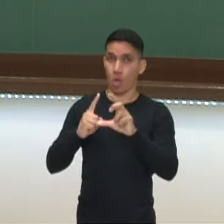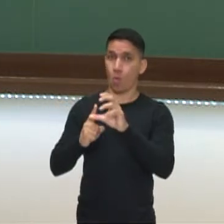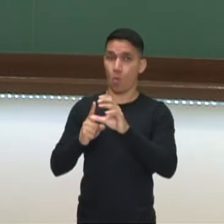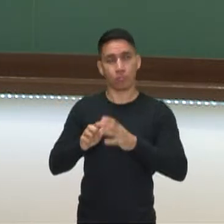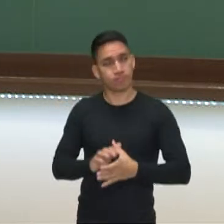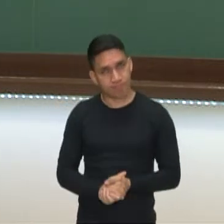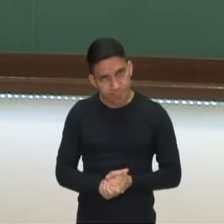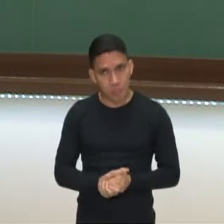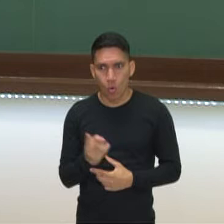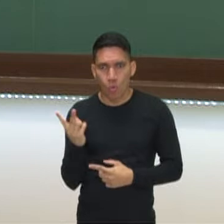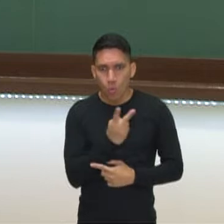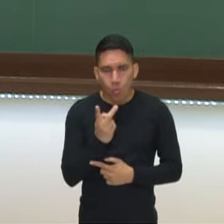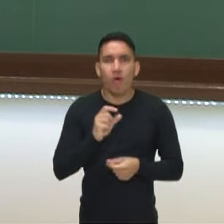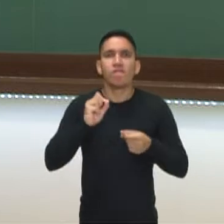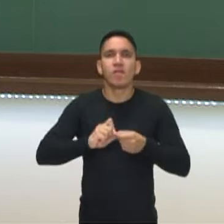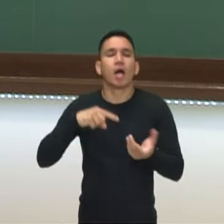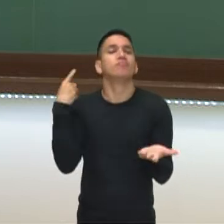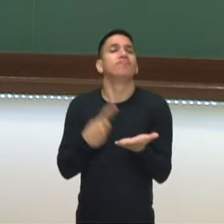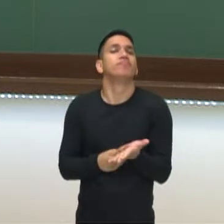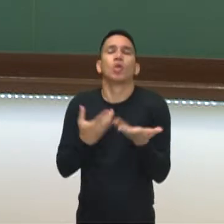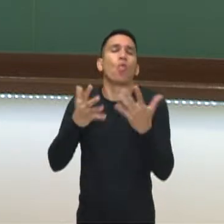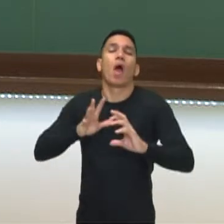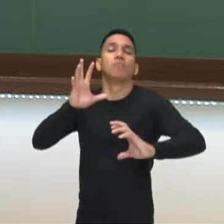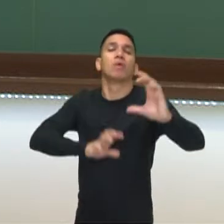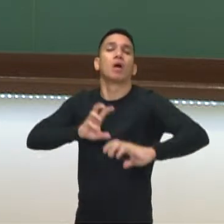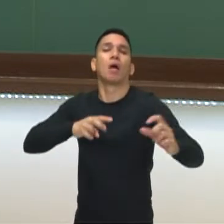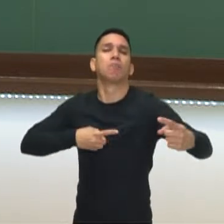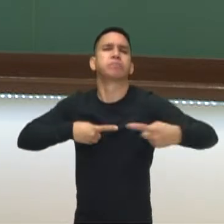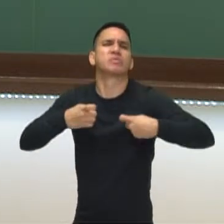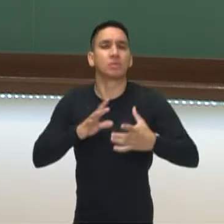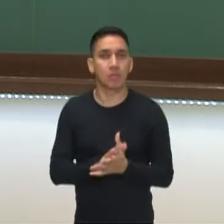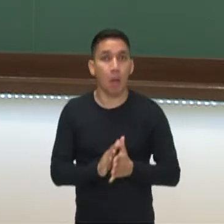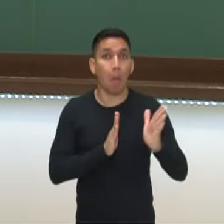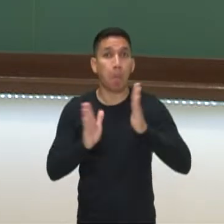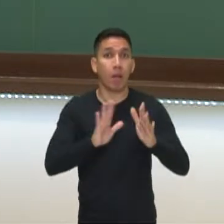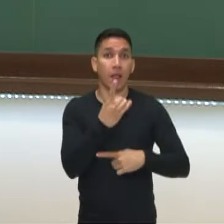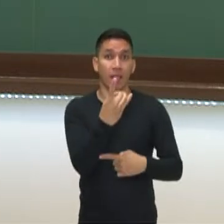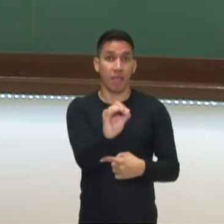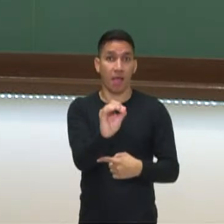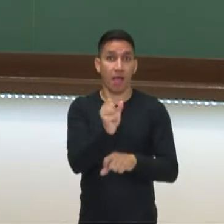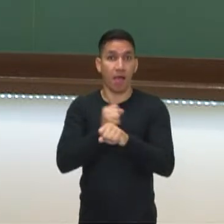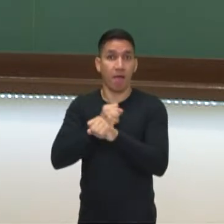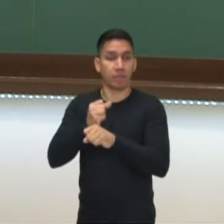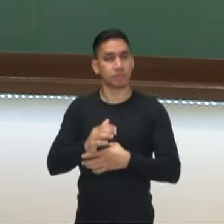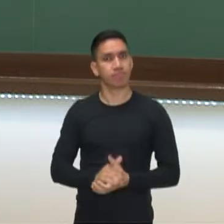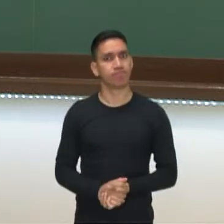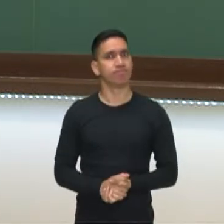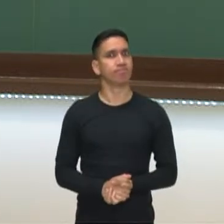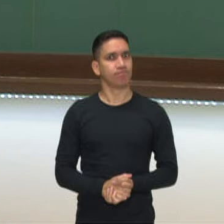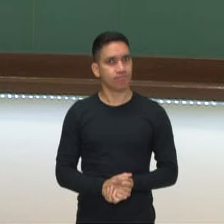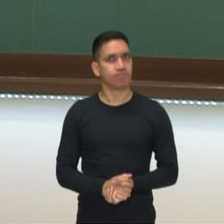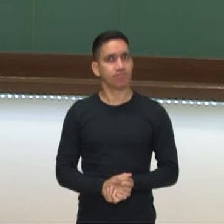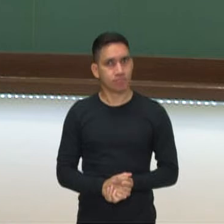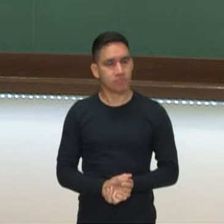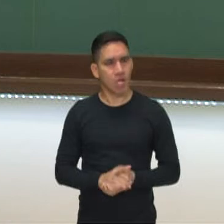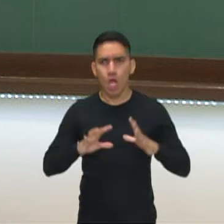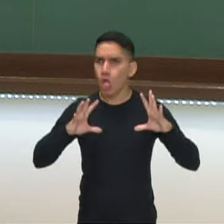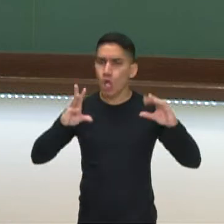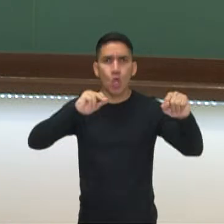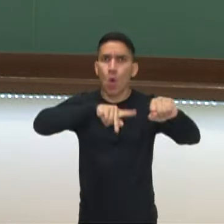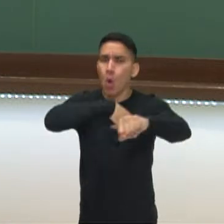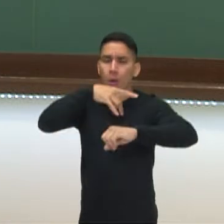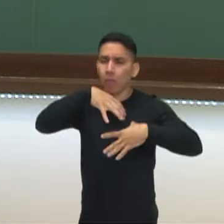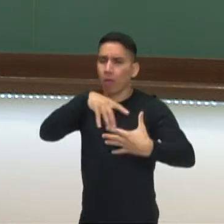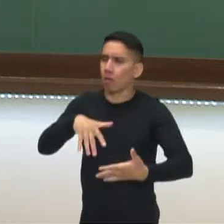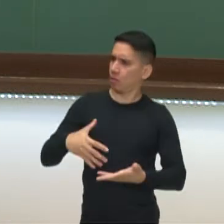comunista. Eles fizeram um acordo de não se atacar por um período de 10 anos. E isso surpreendeu o